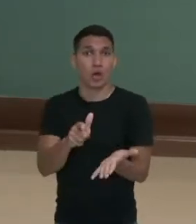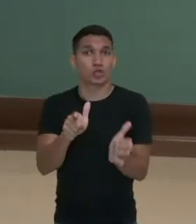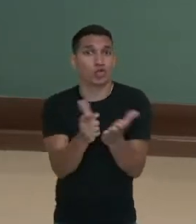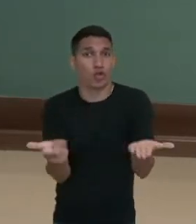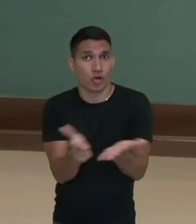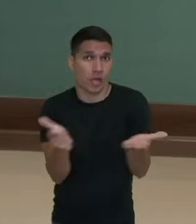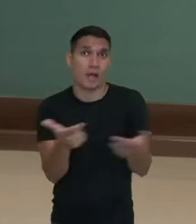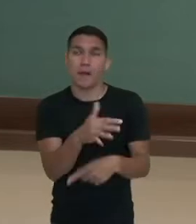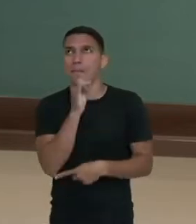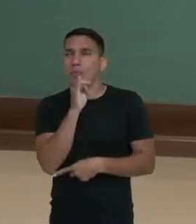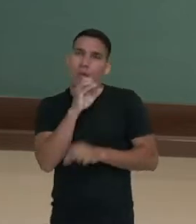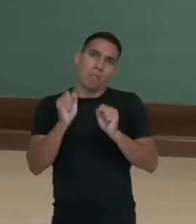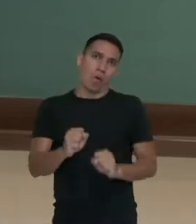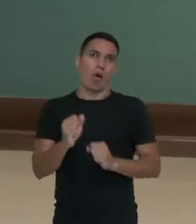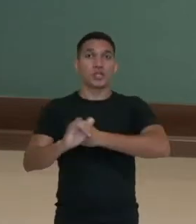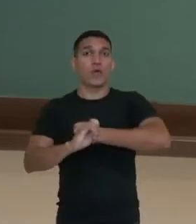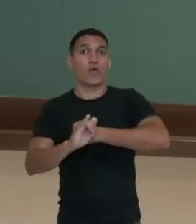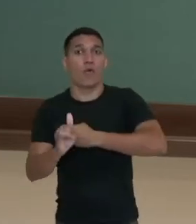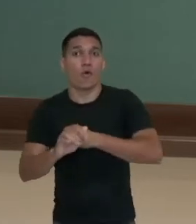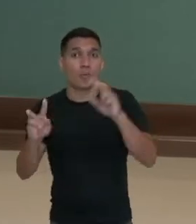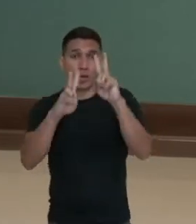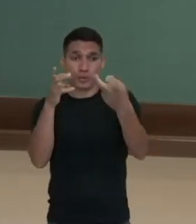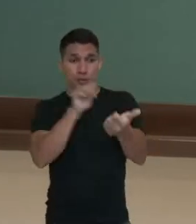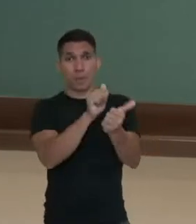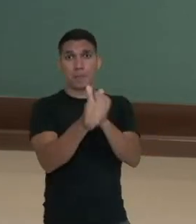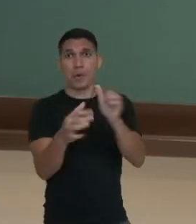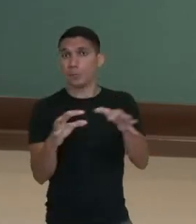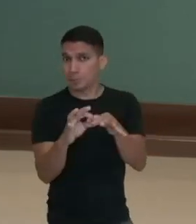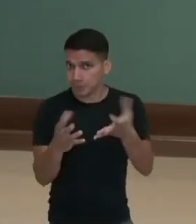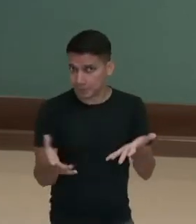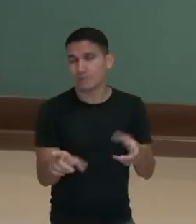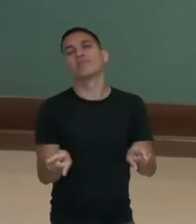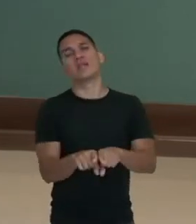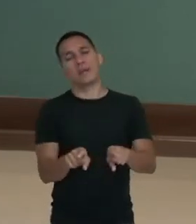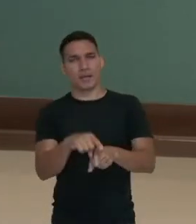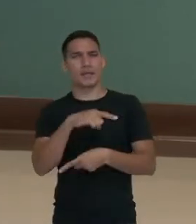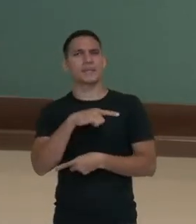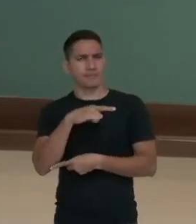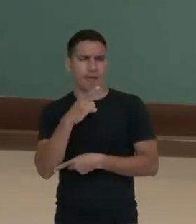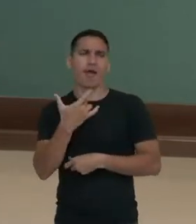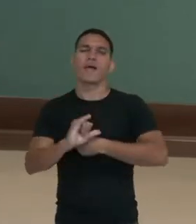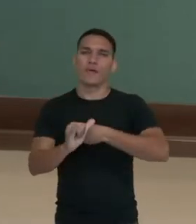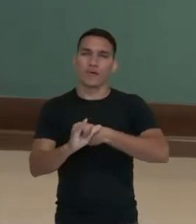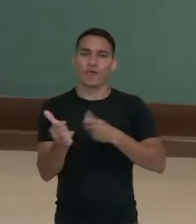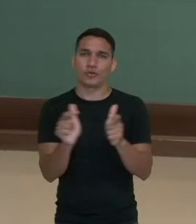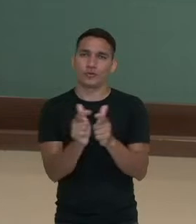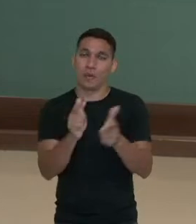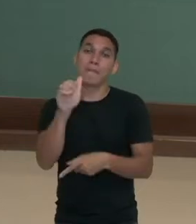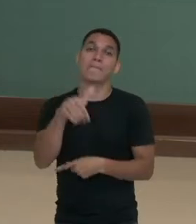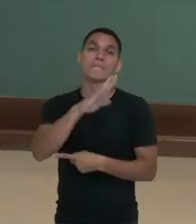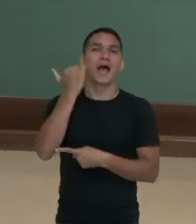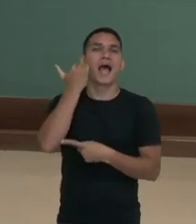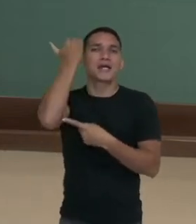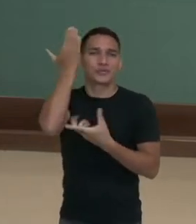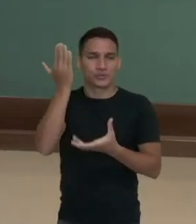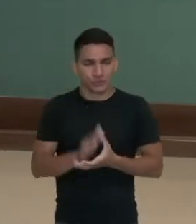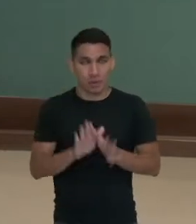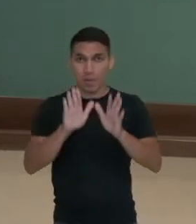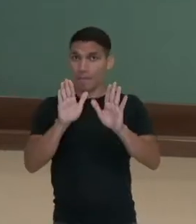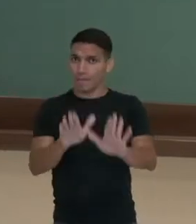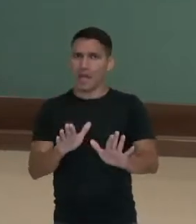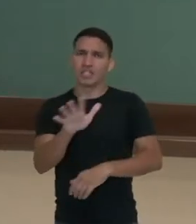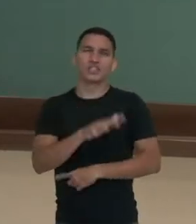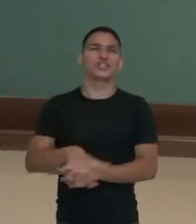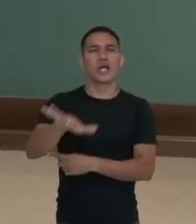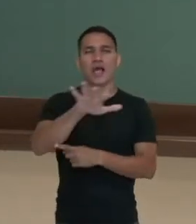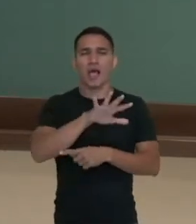crônica lá esportiva, por exemplo, né? Tem crônicas jornalísticas, aí seria mais para adultos. Mas a crônica